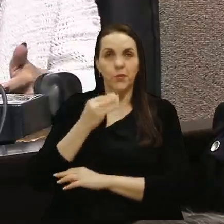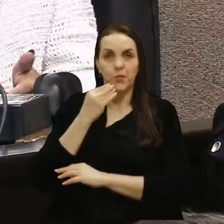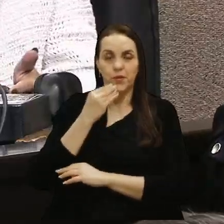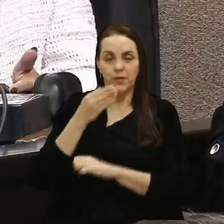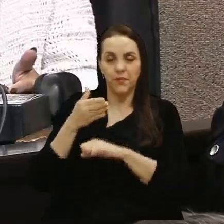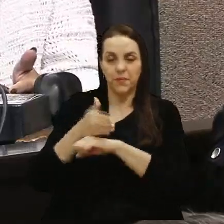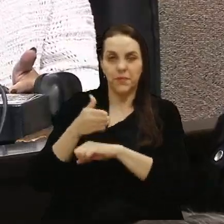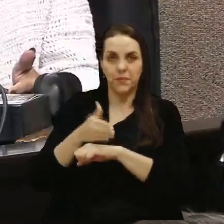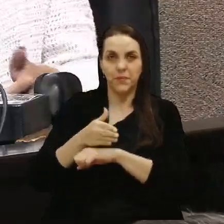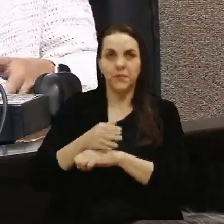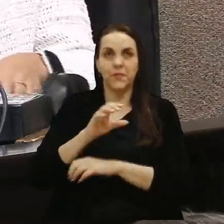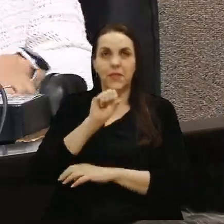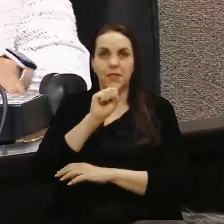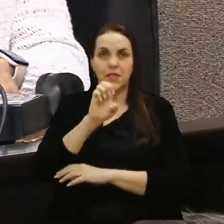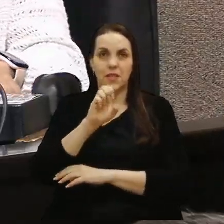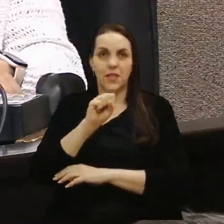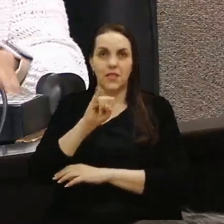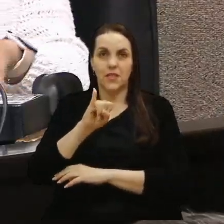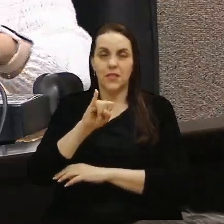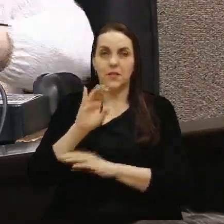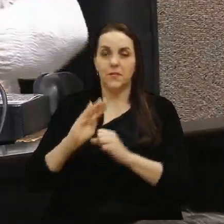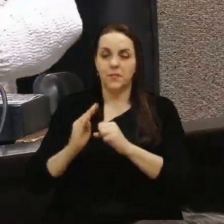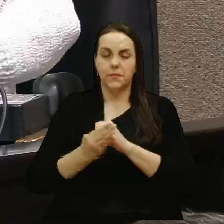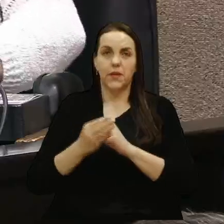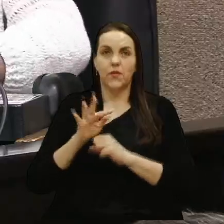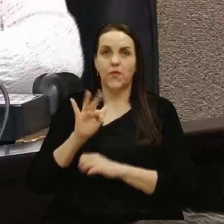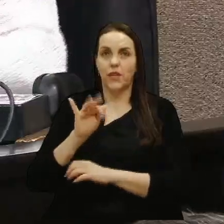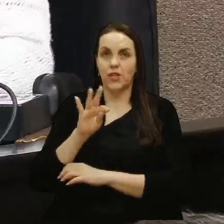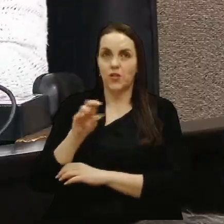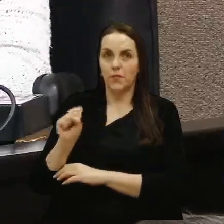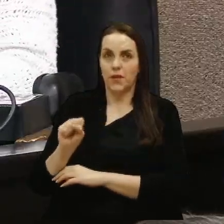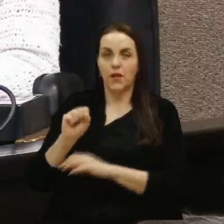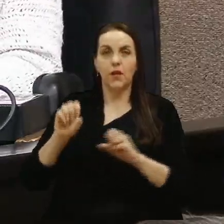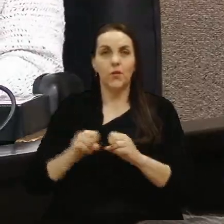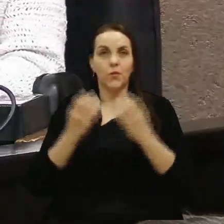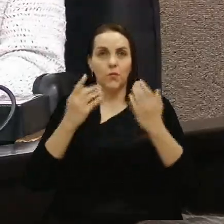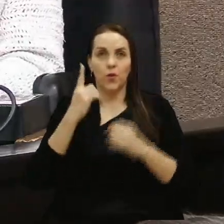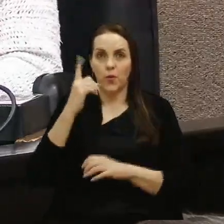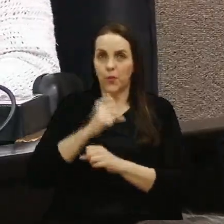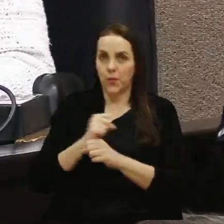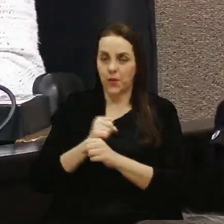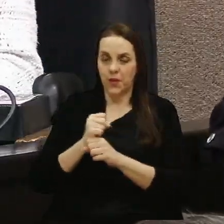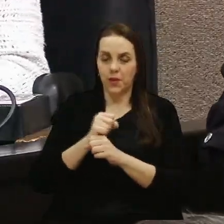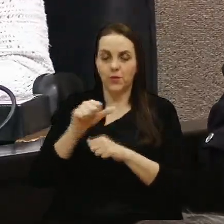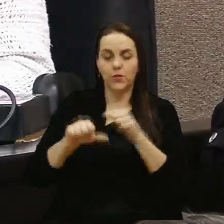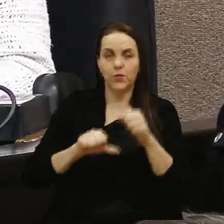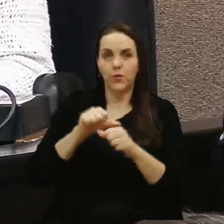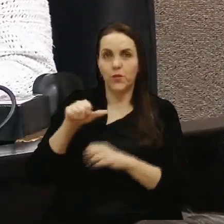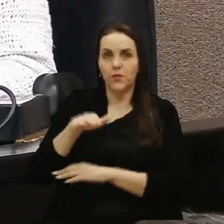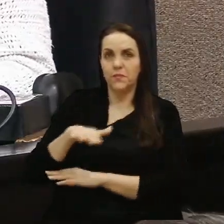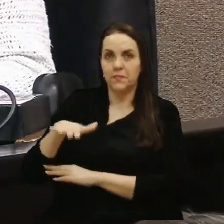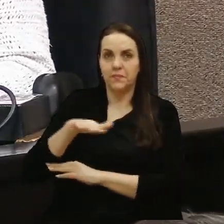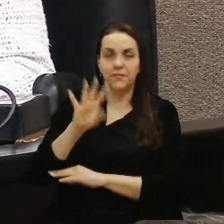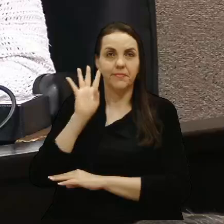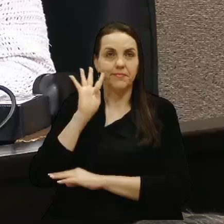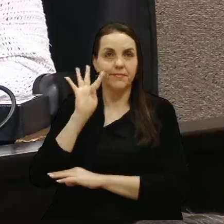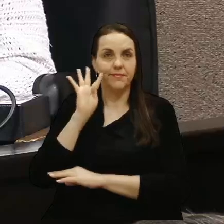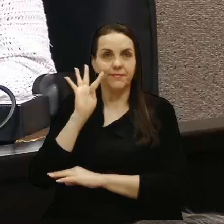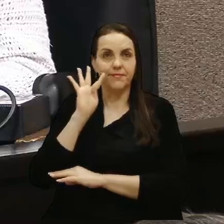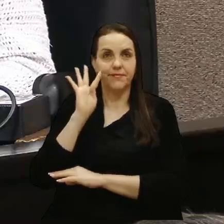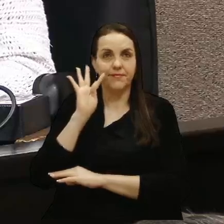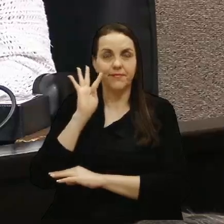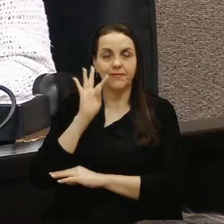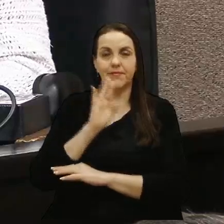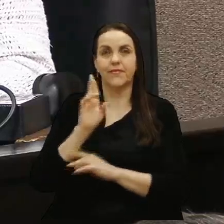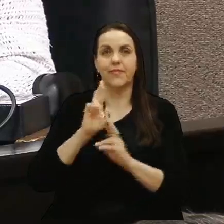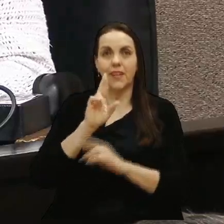bairro Fátima. Então, comemorou 1 ano e trocou de espaço, um espaço muito bacana, muito legal. E eu queria homenagear, então, a